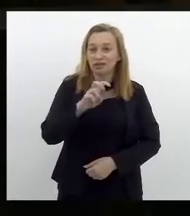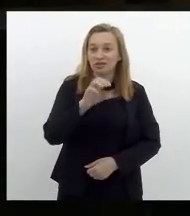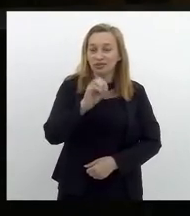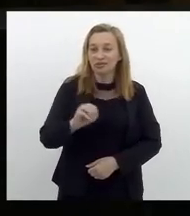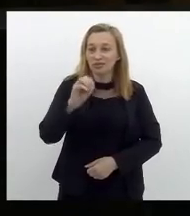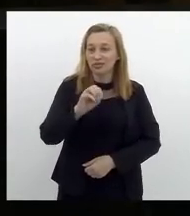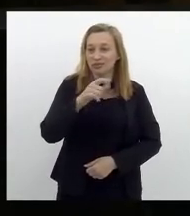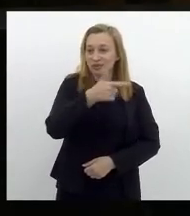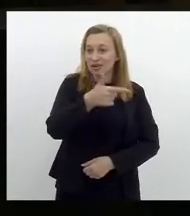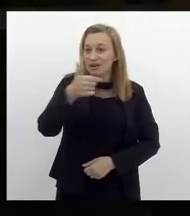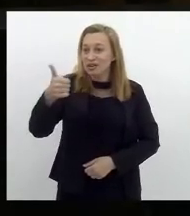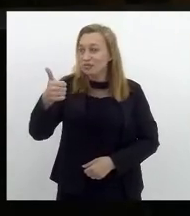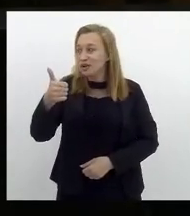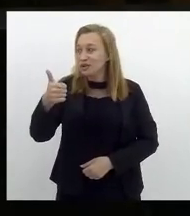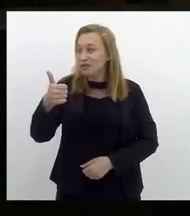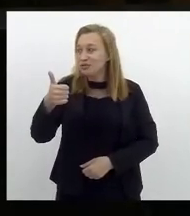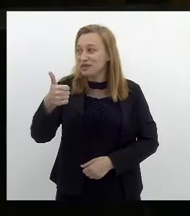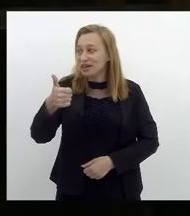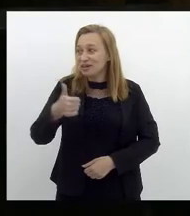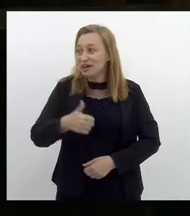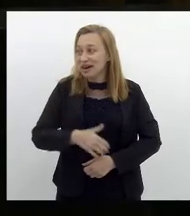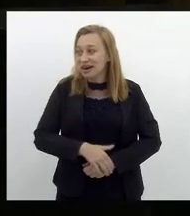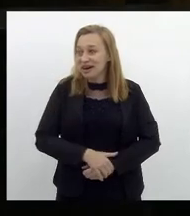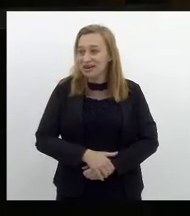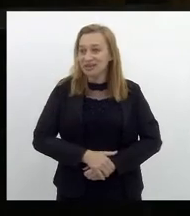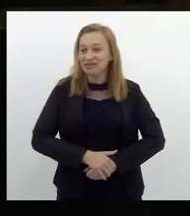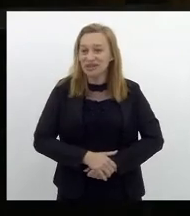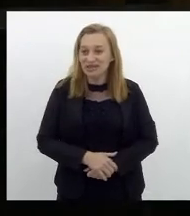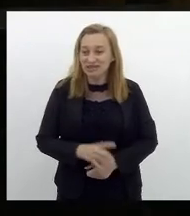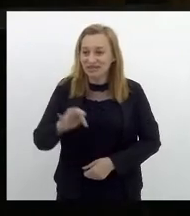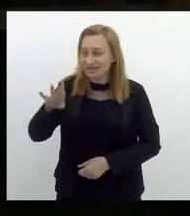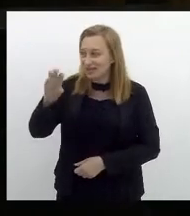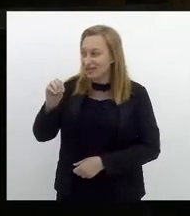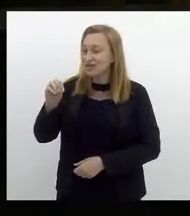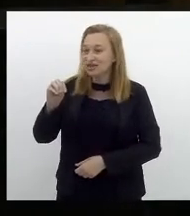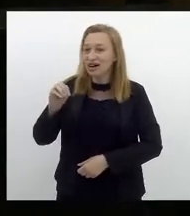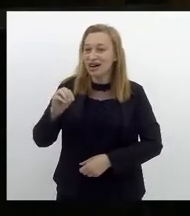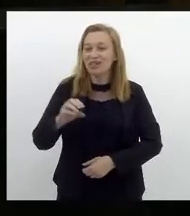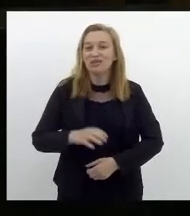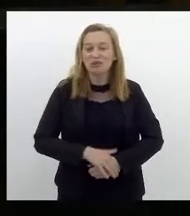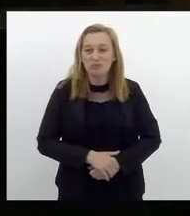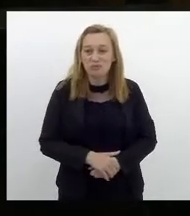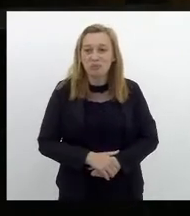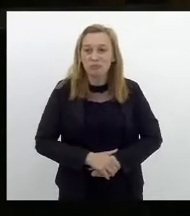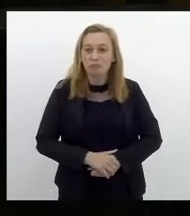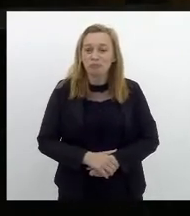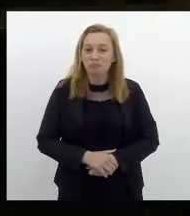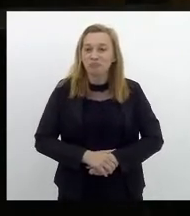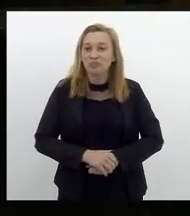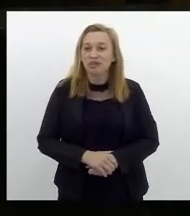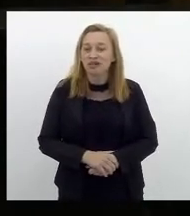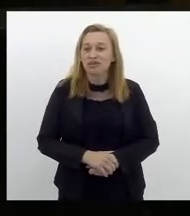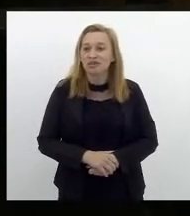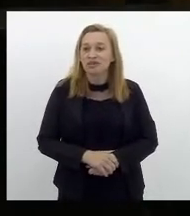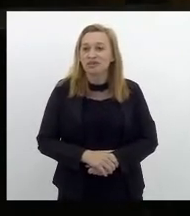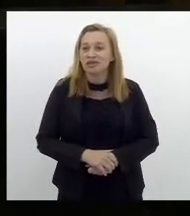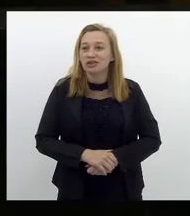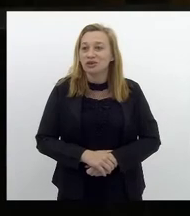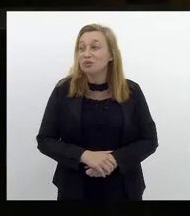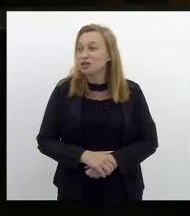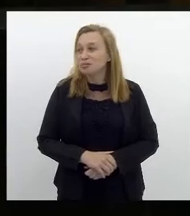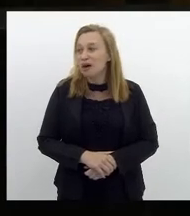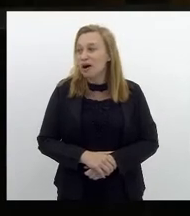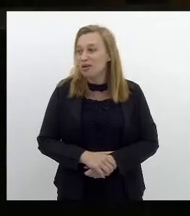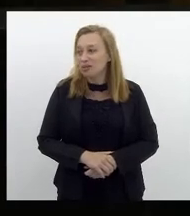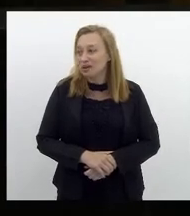5 de outubro de 2021, que é a lei complementar do triênio, fiz questão aqui de afirmar que o